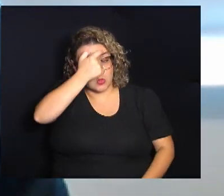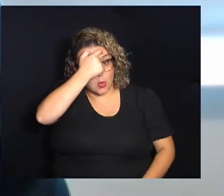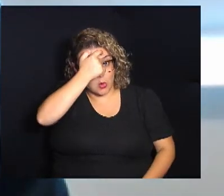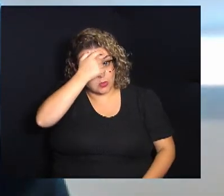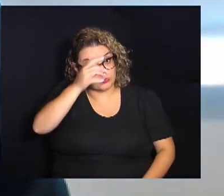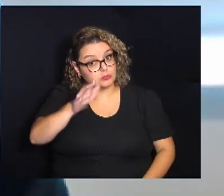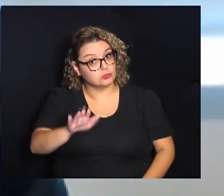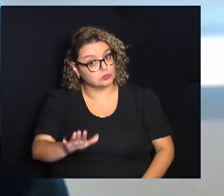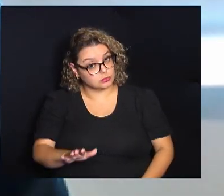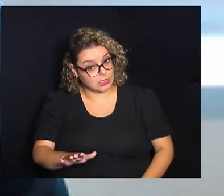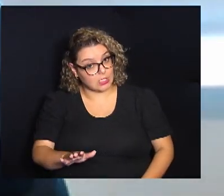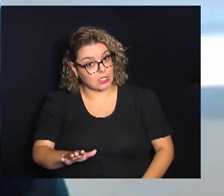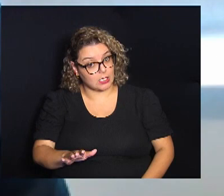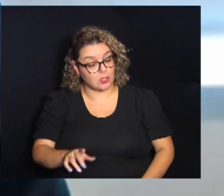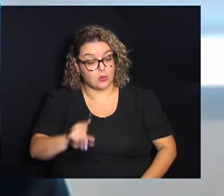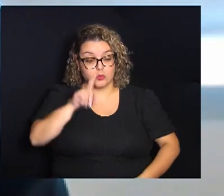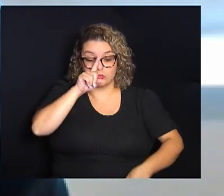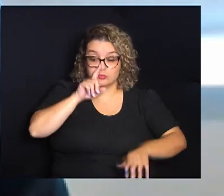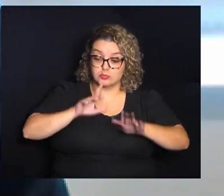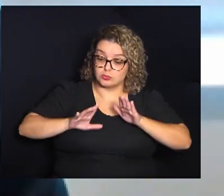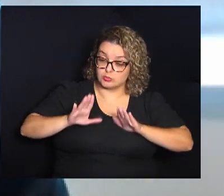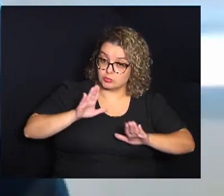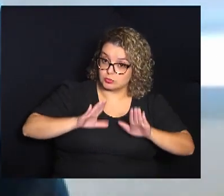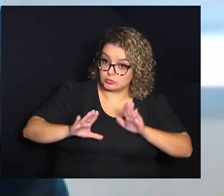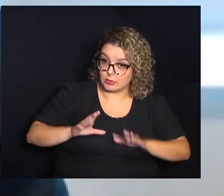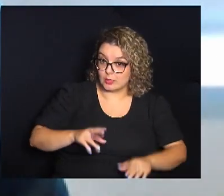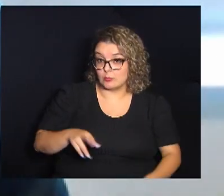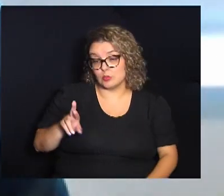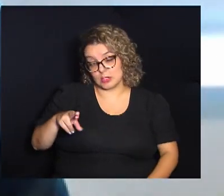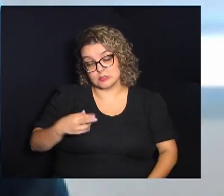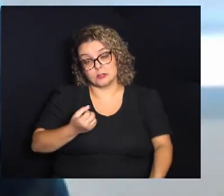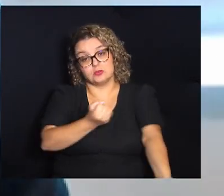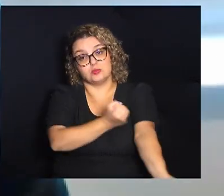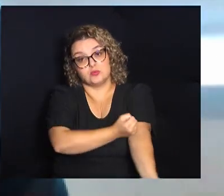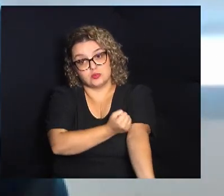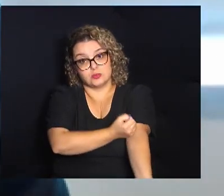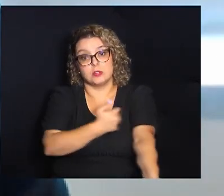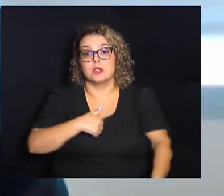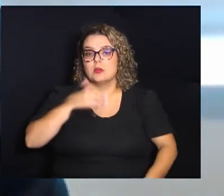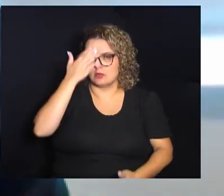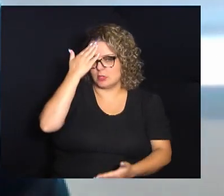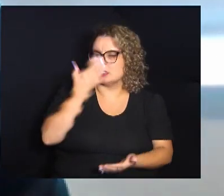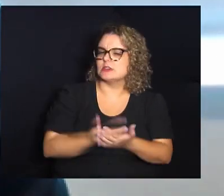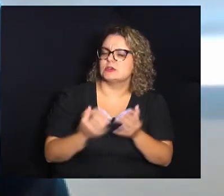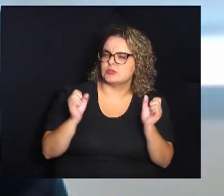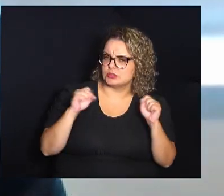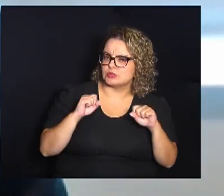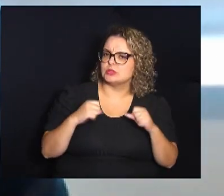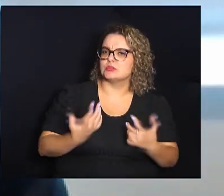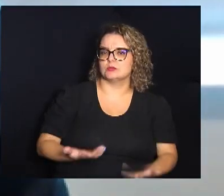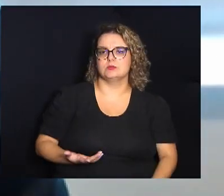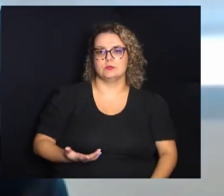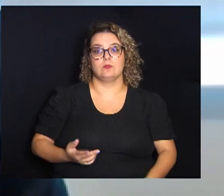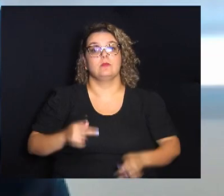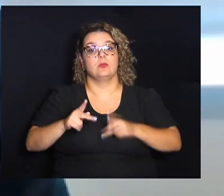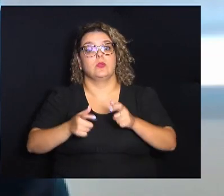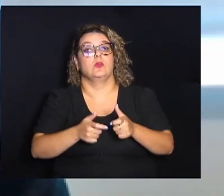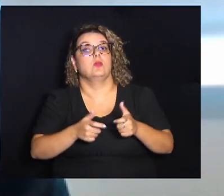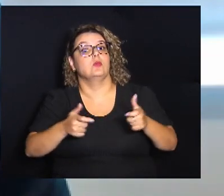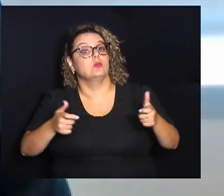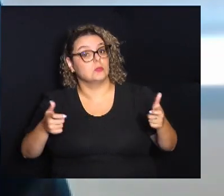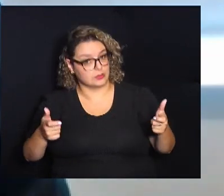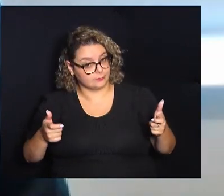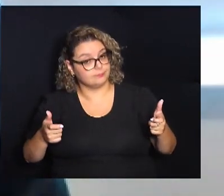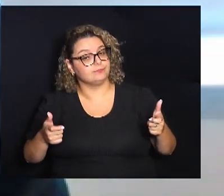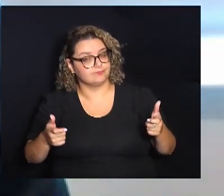né, de forma cautelosa, né, eu acredito que sim, esse público vai aumentar exponencialmente,